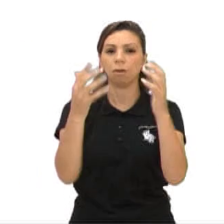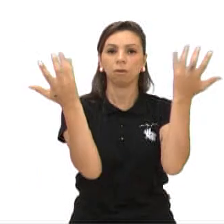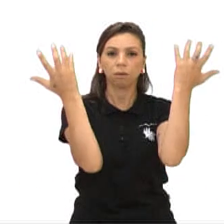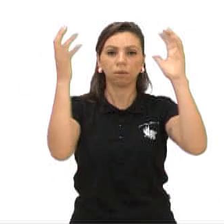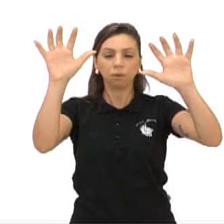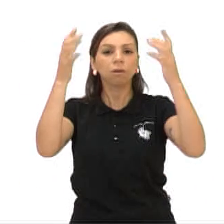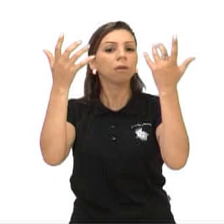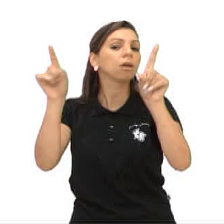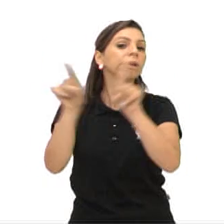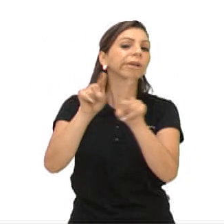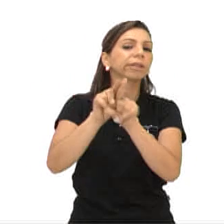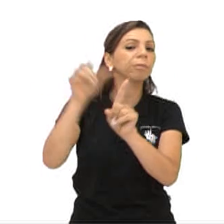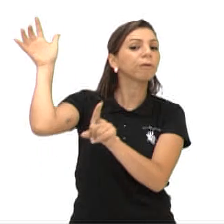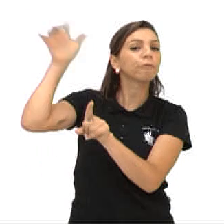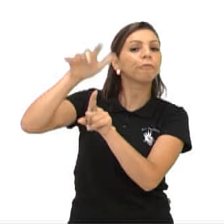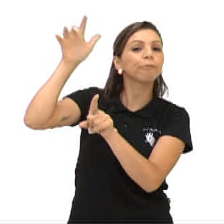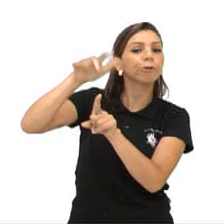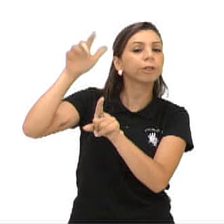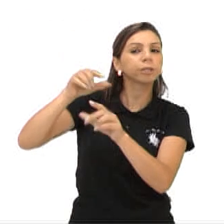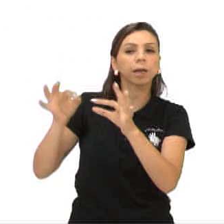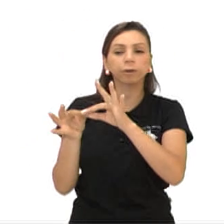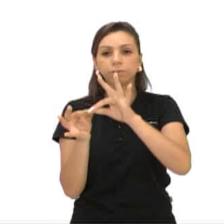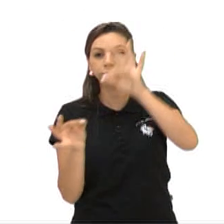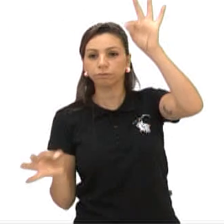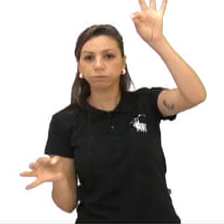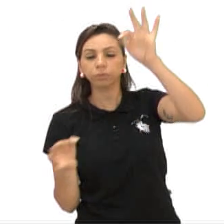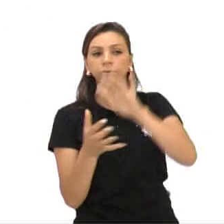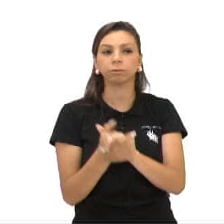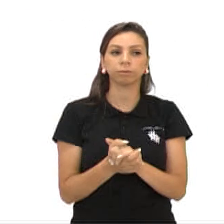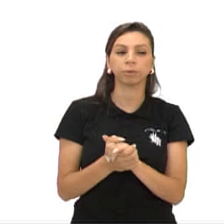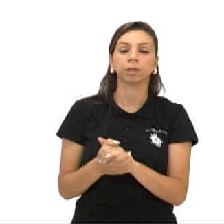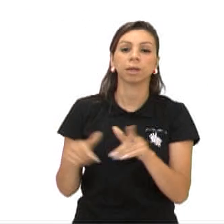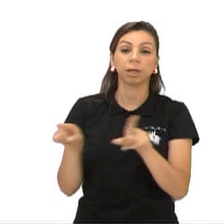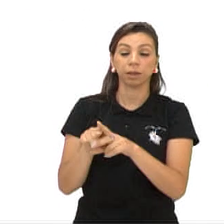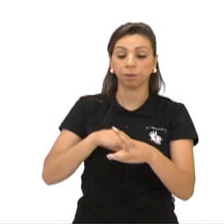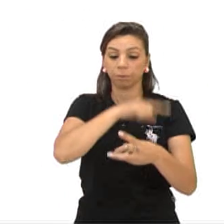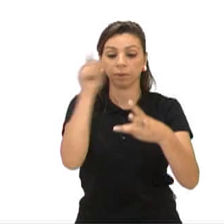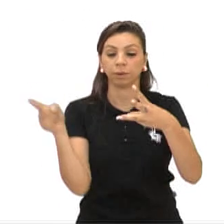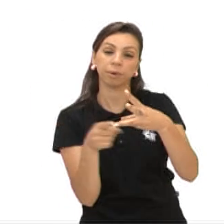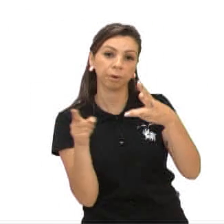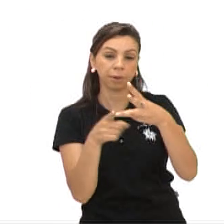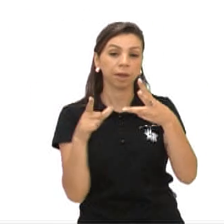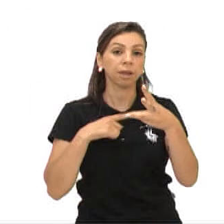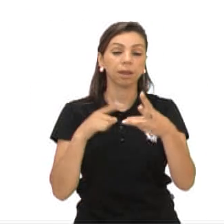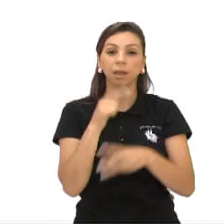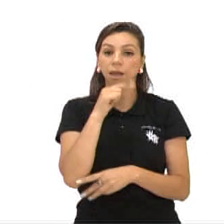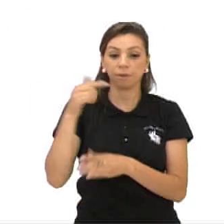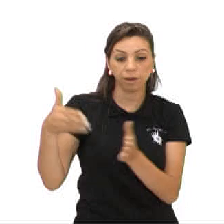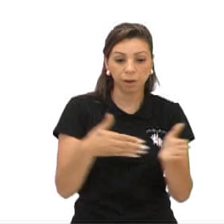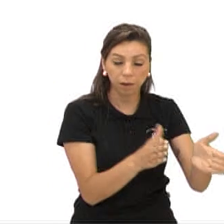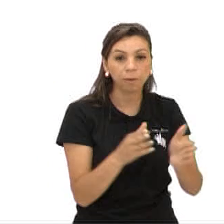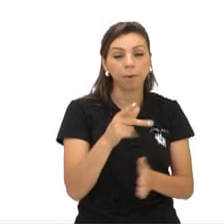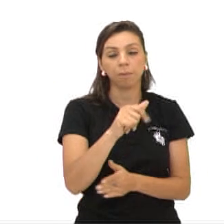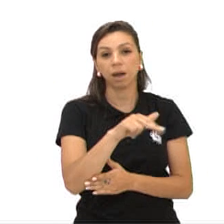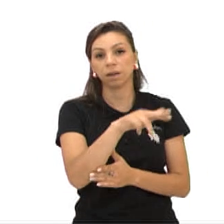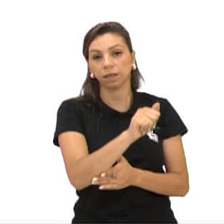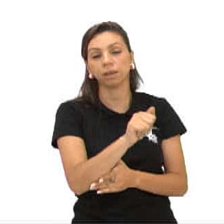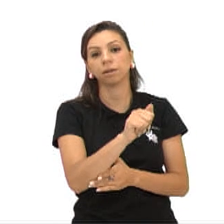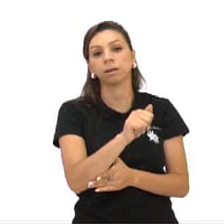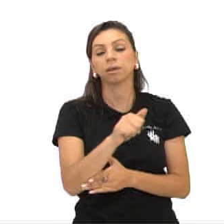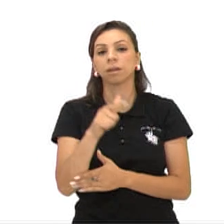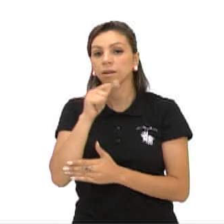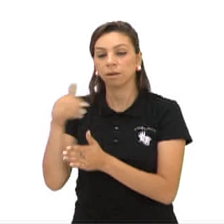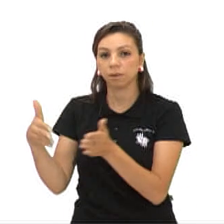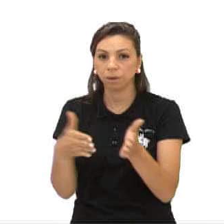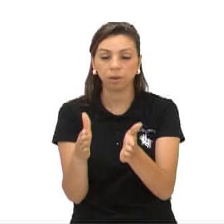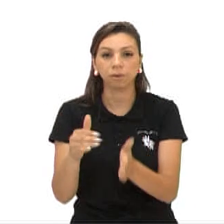altitude. Item 3, os rios Paranapanema, Paraná e Iguaçu representam fronteiras naturais sobre o